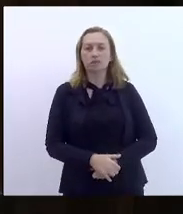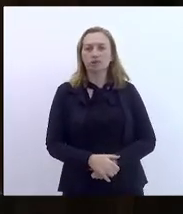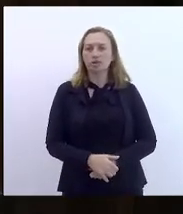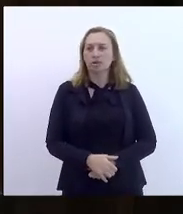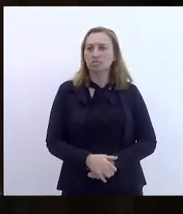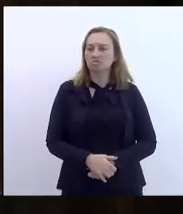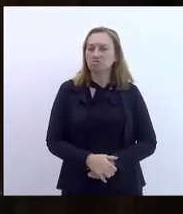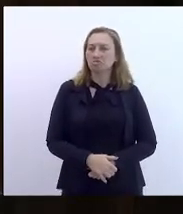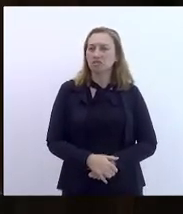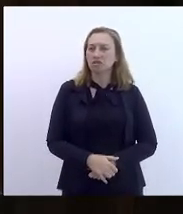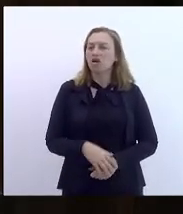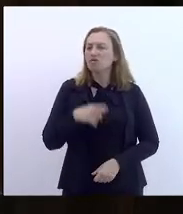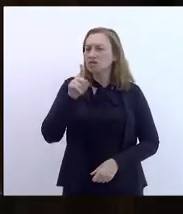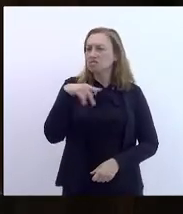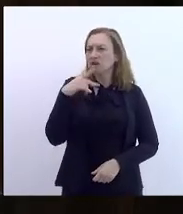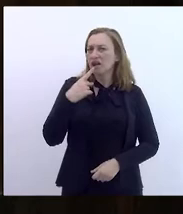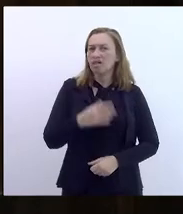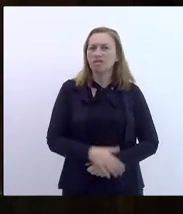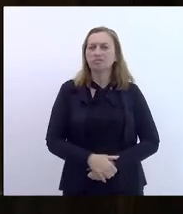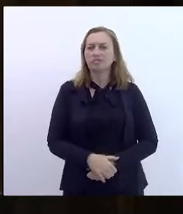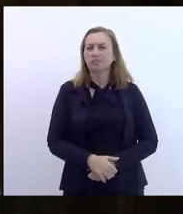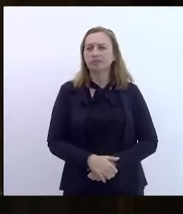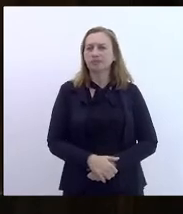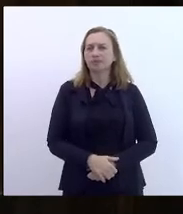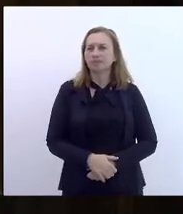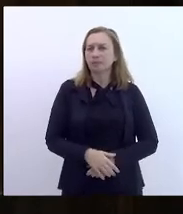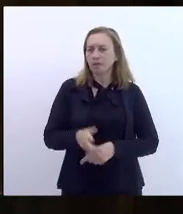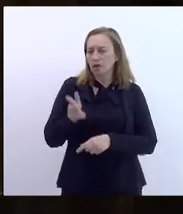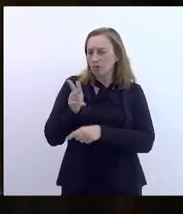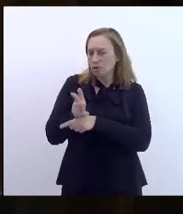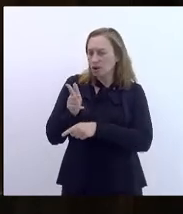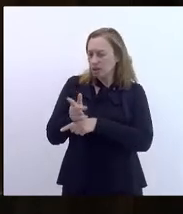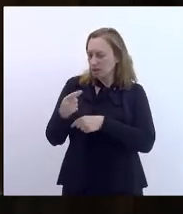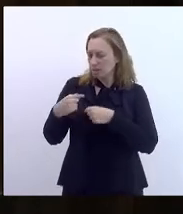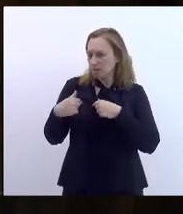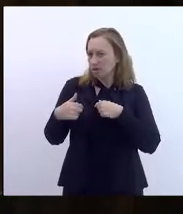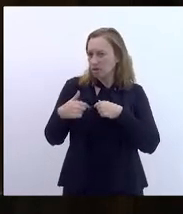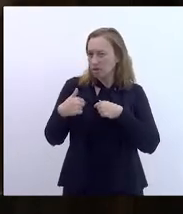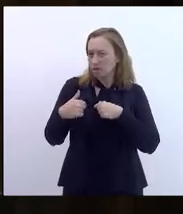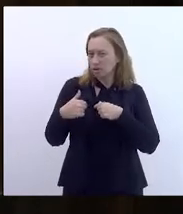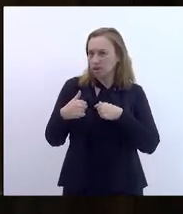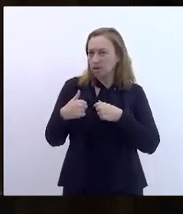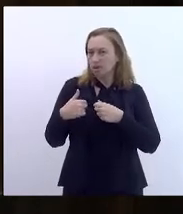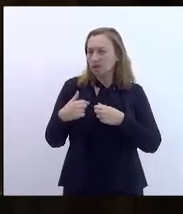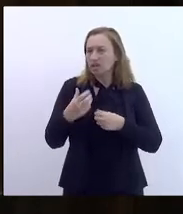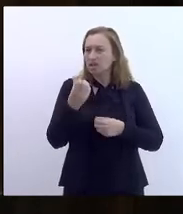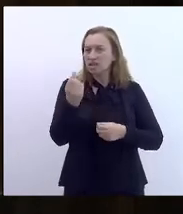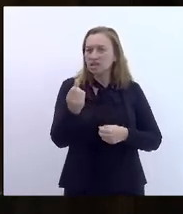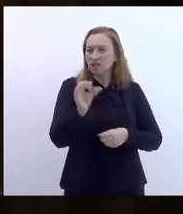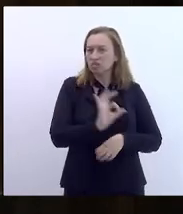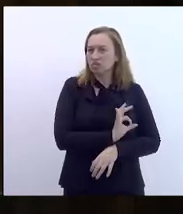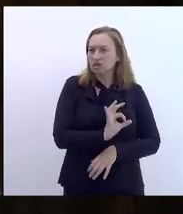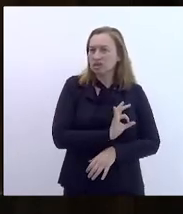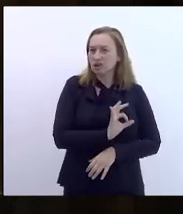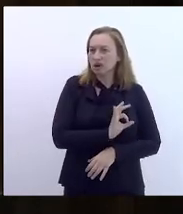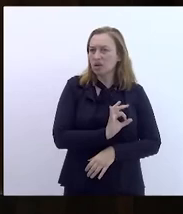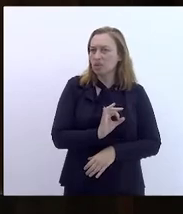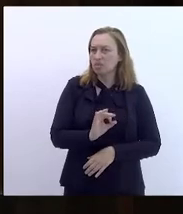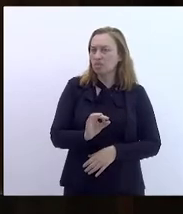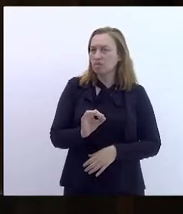o que não adianta você colocar uma câmera e meia dúzia de policiais na zona sul para inglês